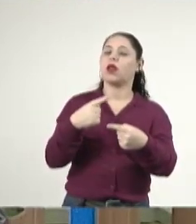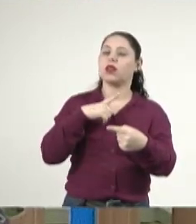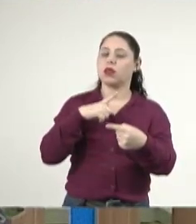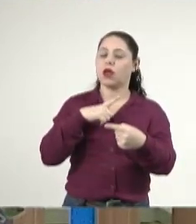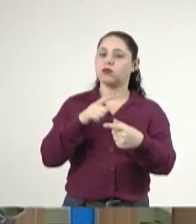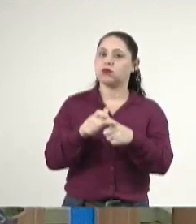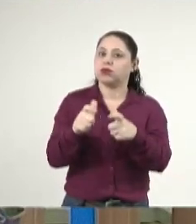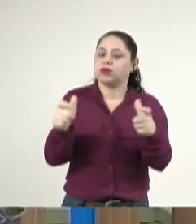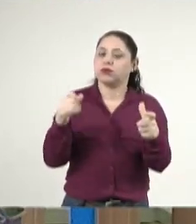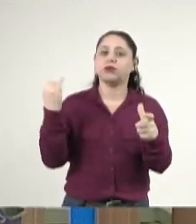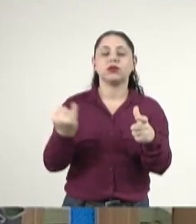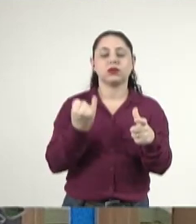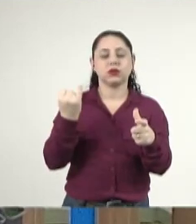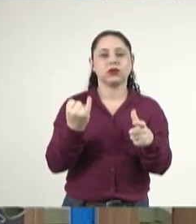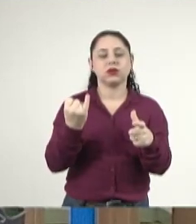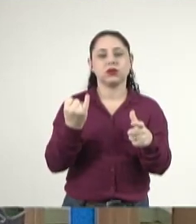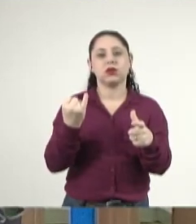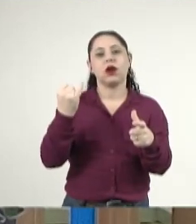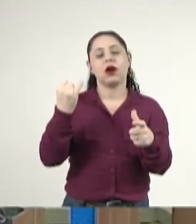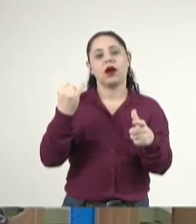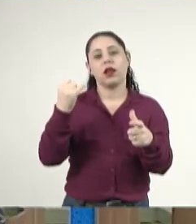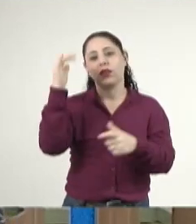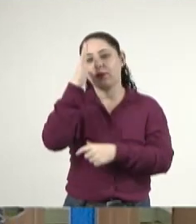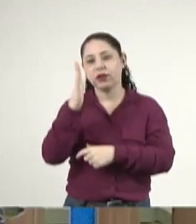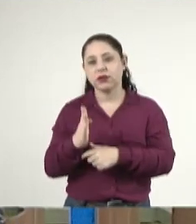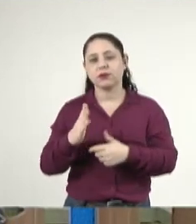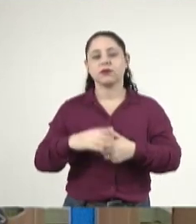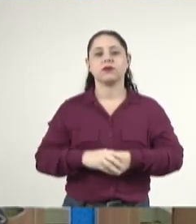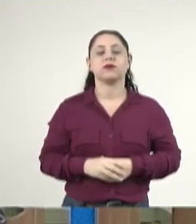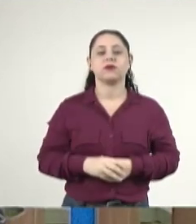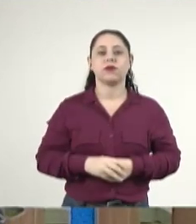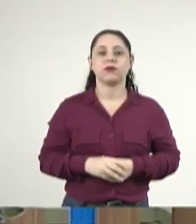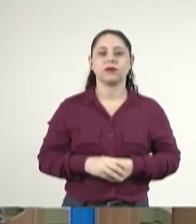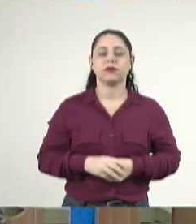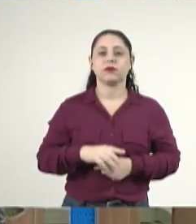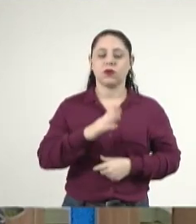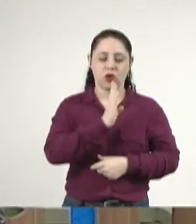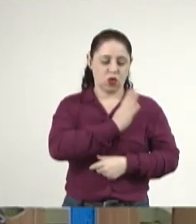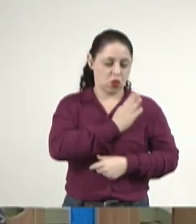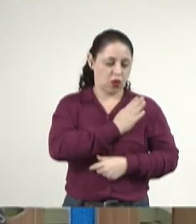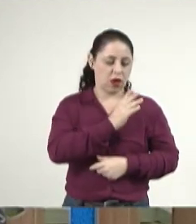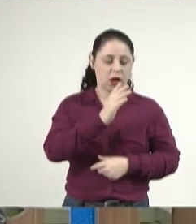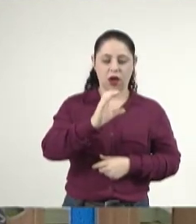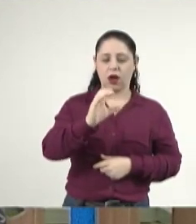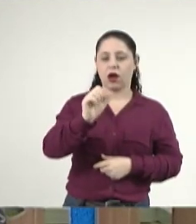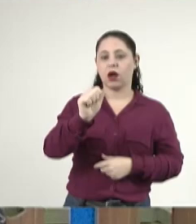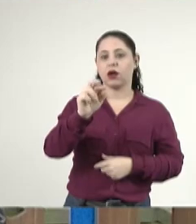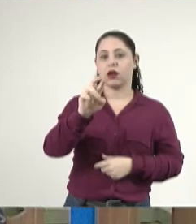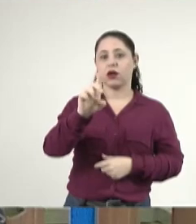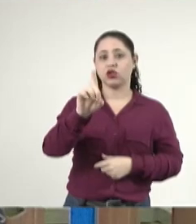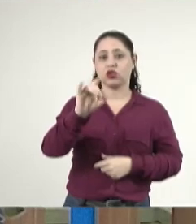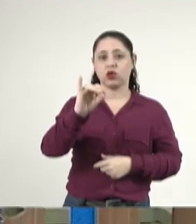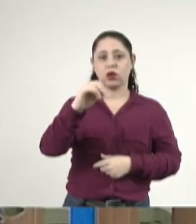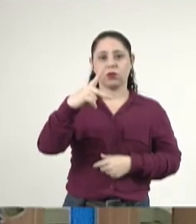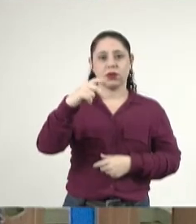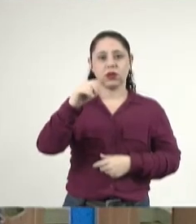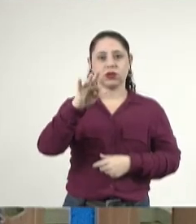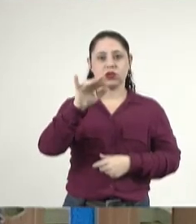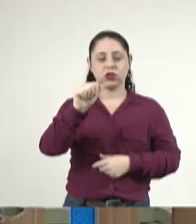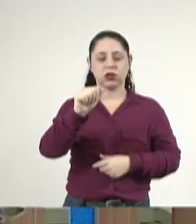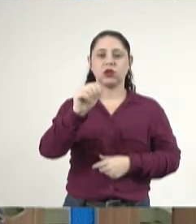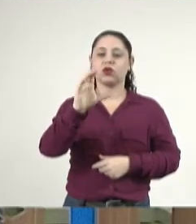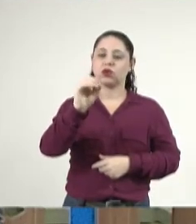toma proporções um pouco maiores nacionalmente, né? A cardiopatia congênita ela é uma das principais causas, na